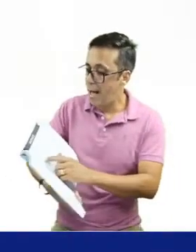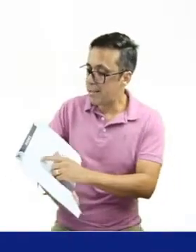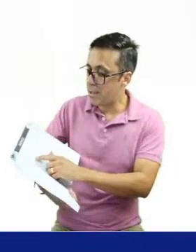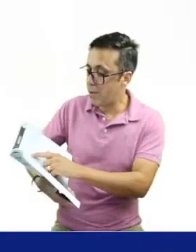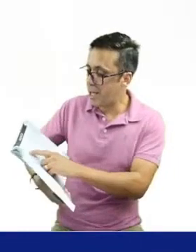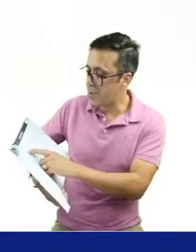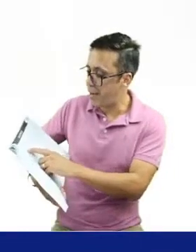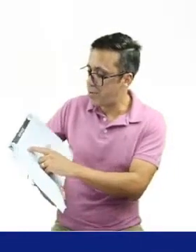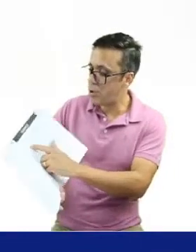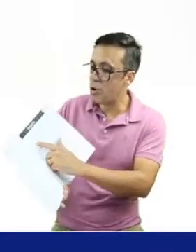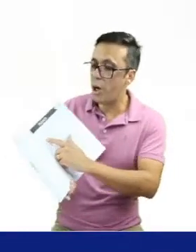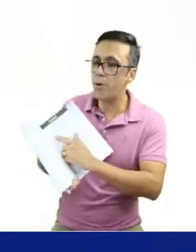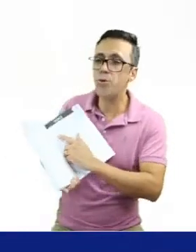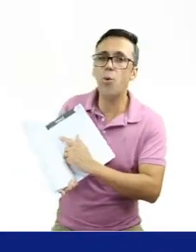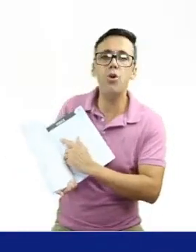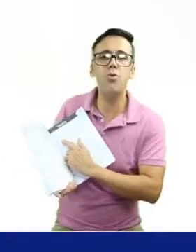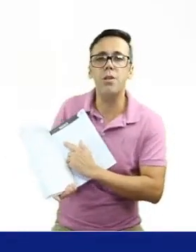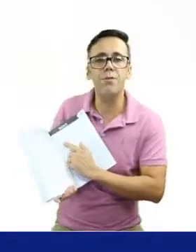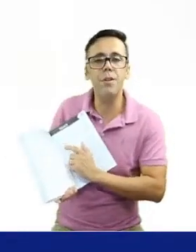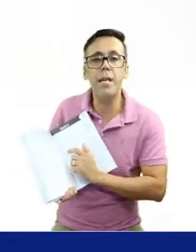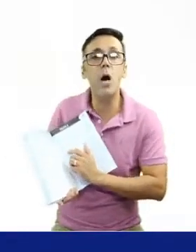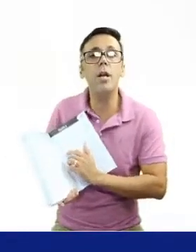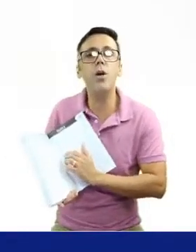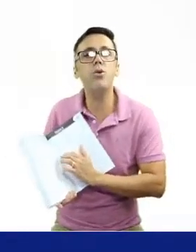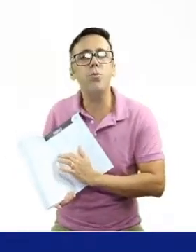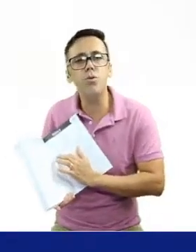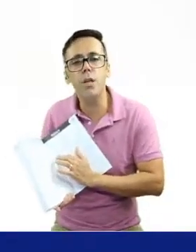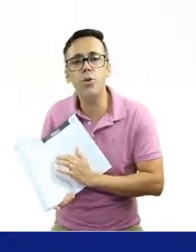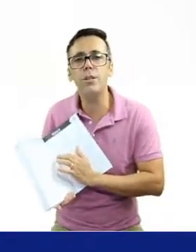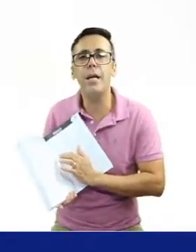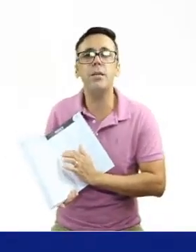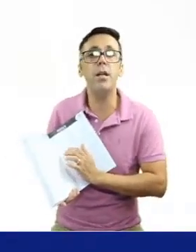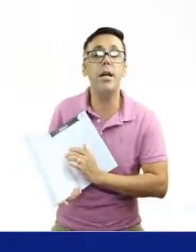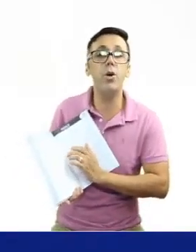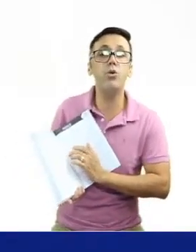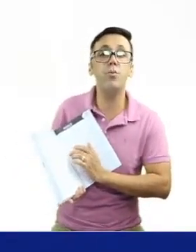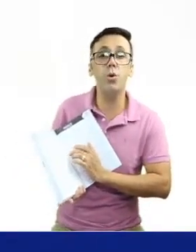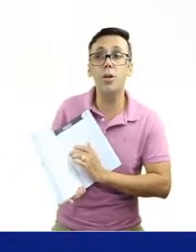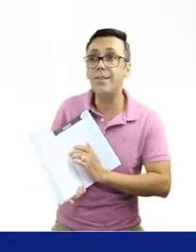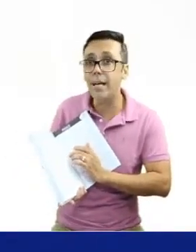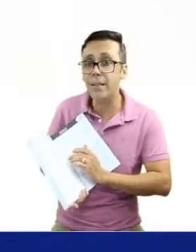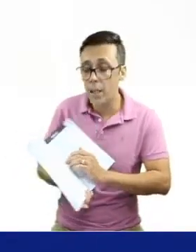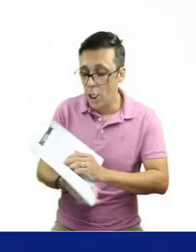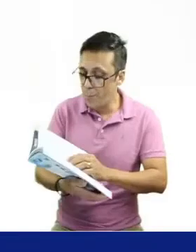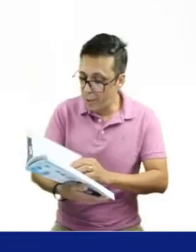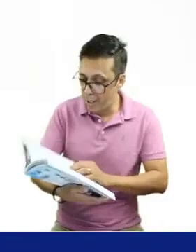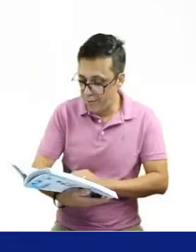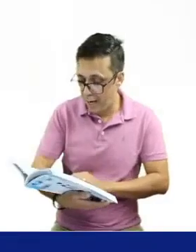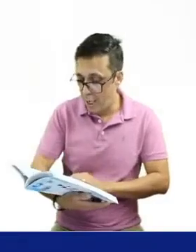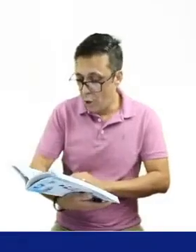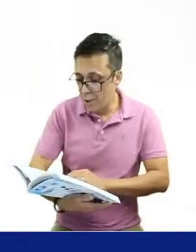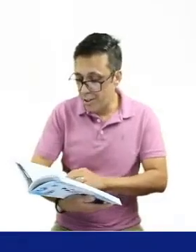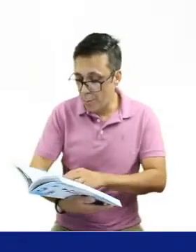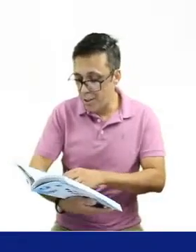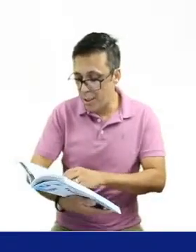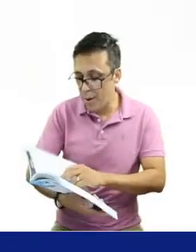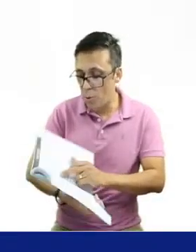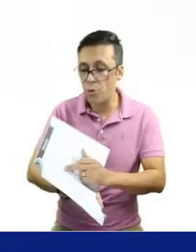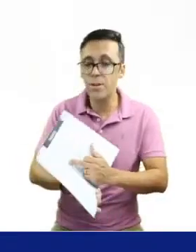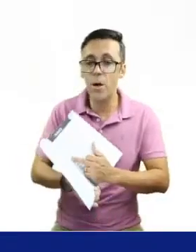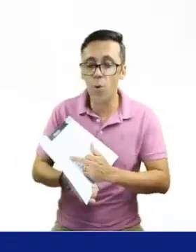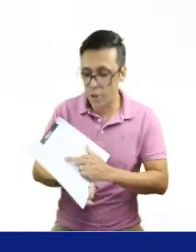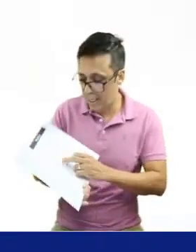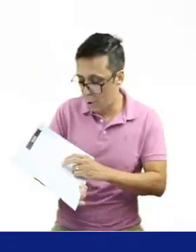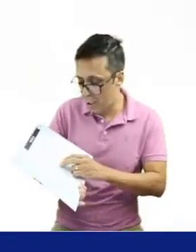temos pessoal as aos aspectos históricos Constituição Federal lei 8180 Lei 8080 E por aí vai nós